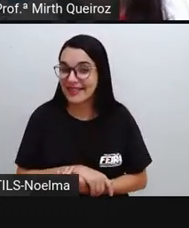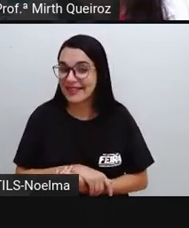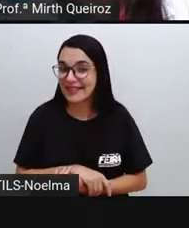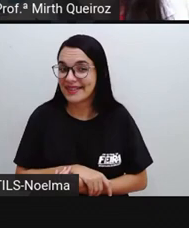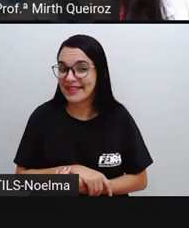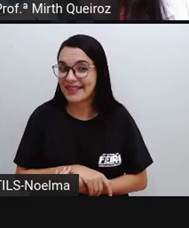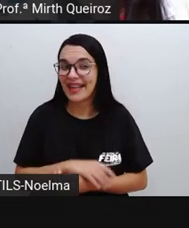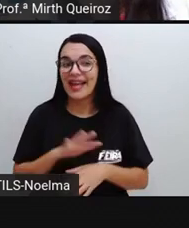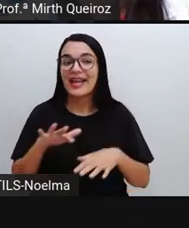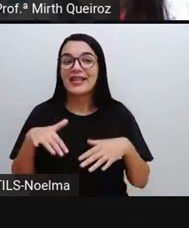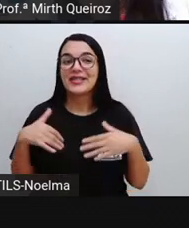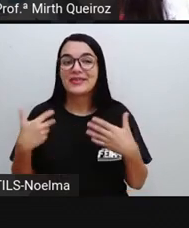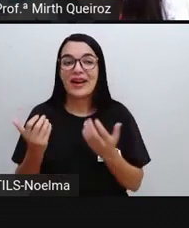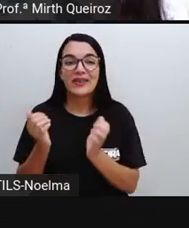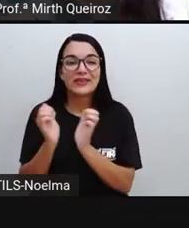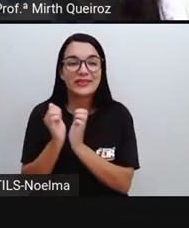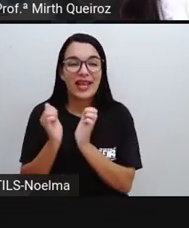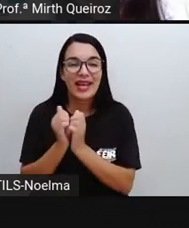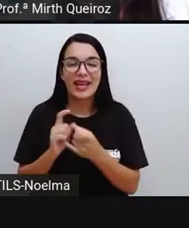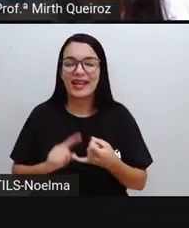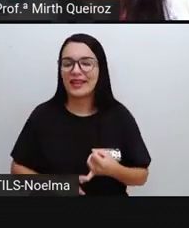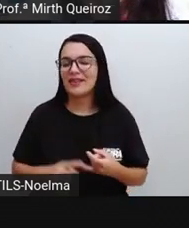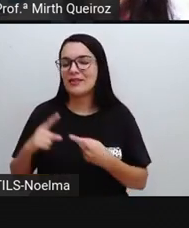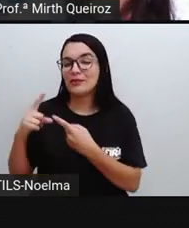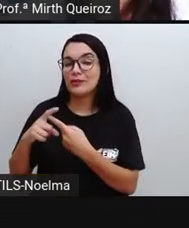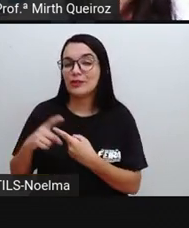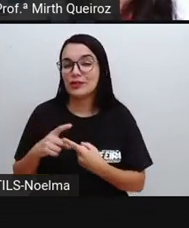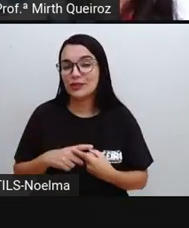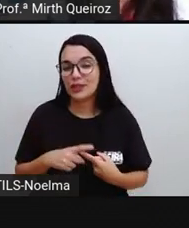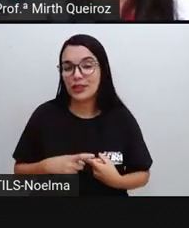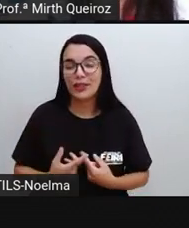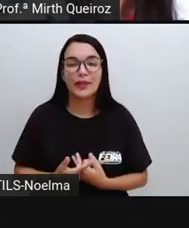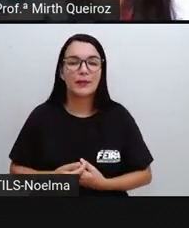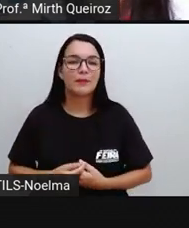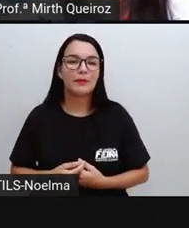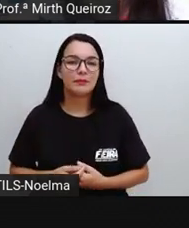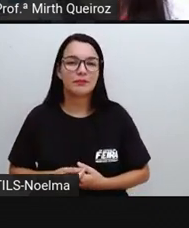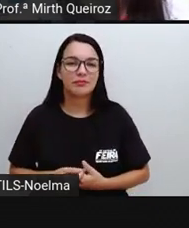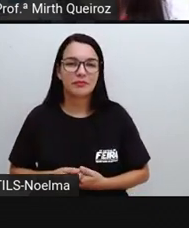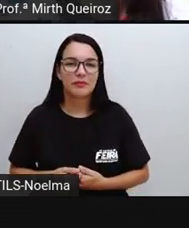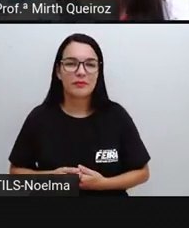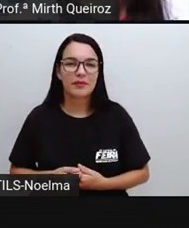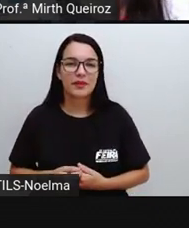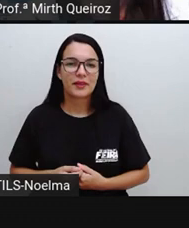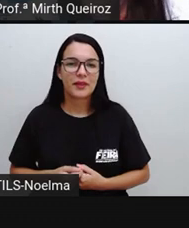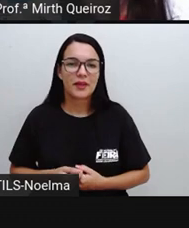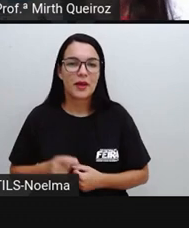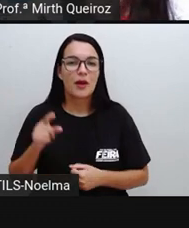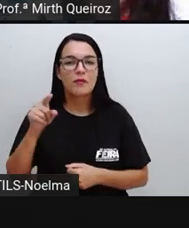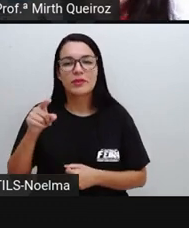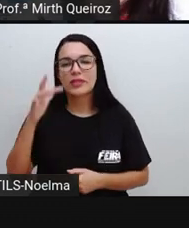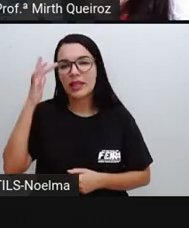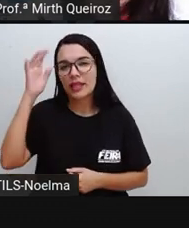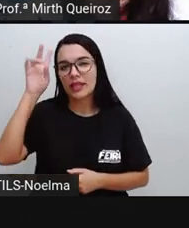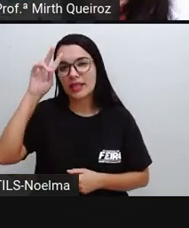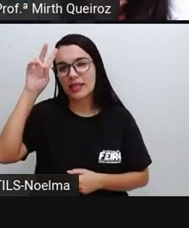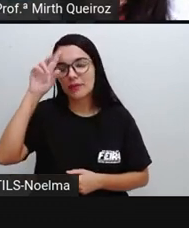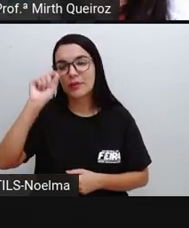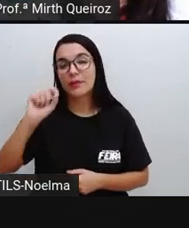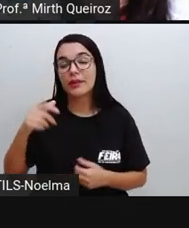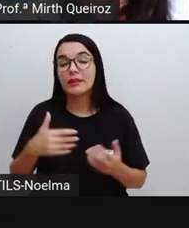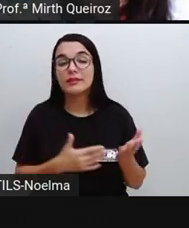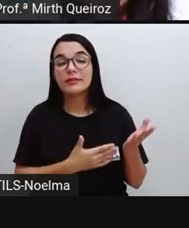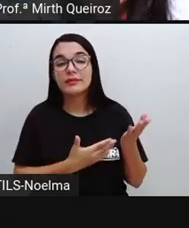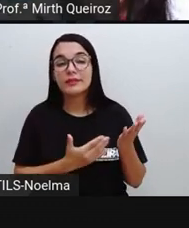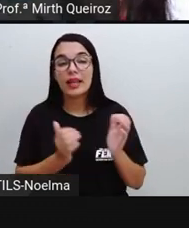aí que tipo de gênero é? Vocês acertaram aí o tipo de texto? E que tipo de texto é esse,